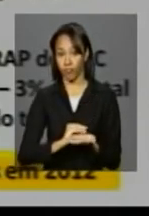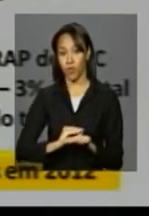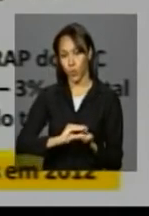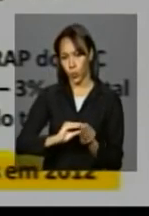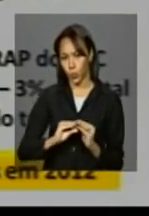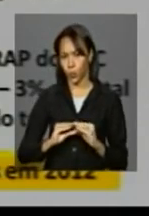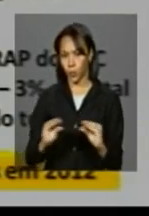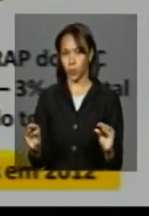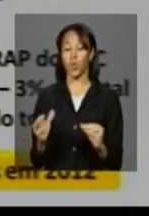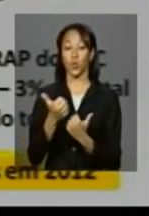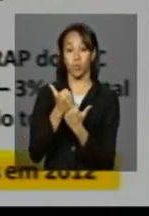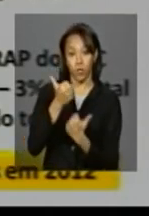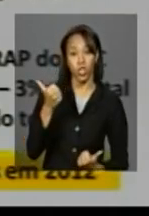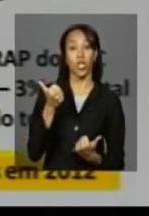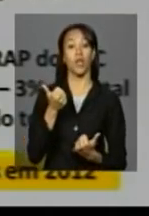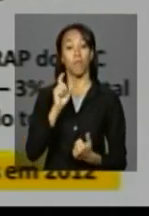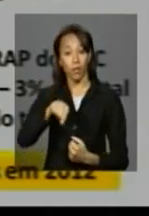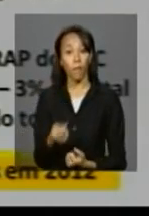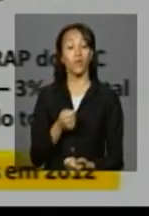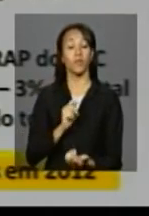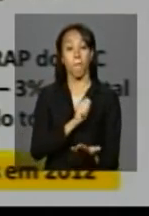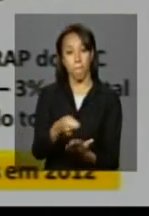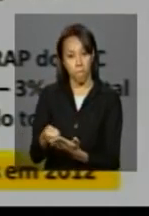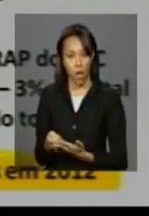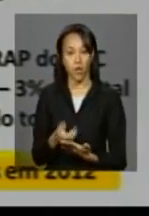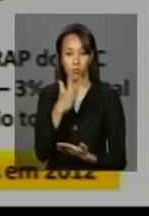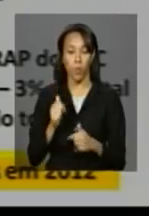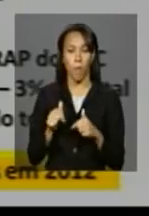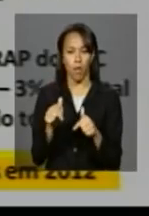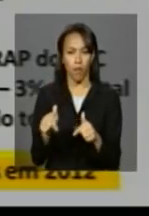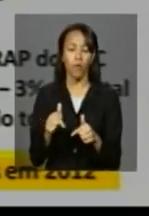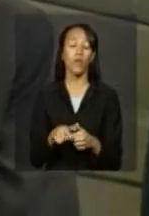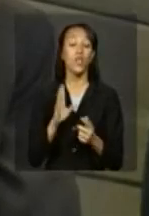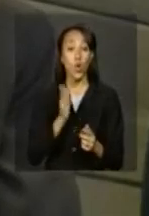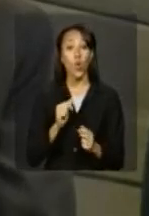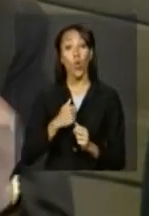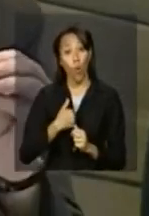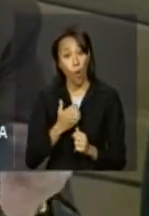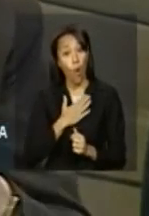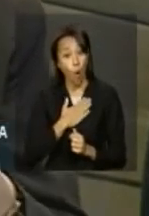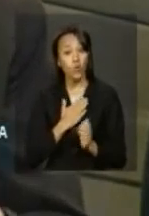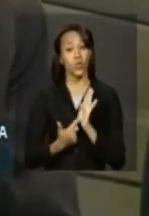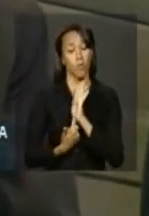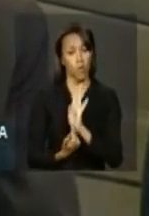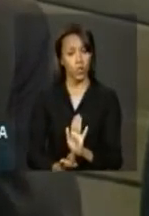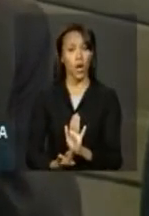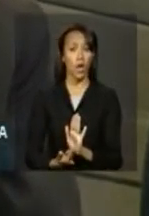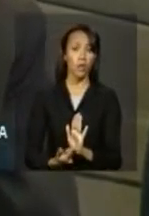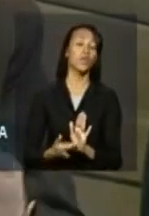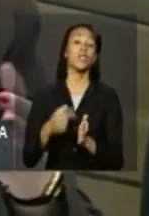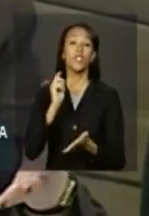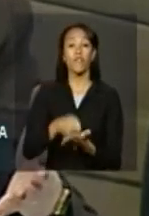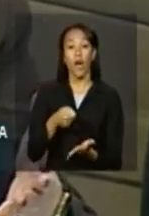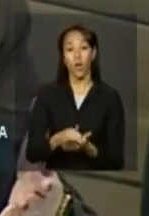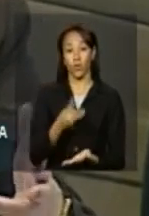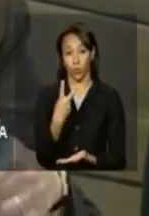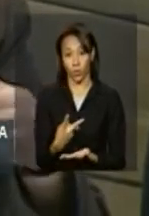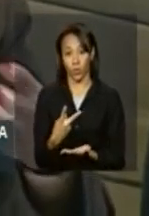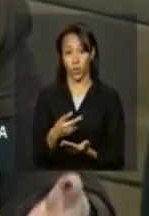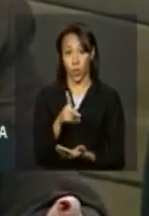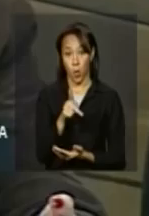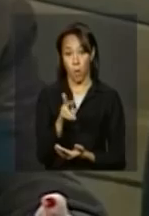ministérios fazendo o pagamento, e eu gosto sempre de mostrar isso, né? Há dois tipos de restos a pagar, o